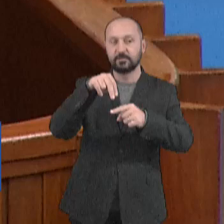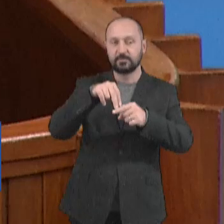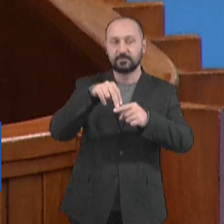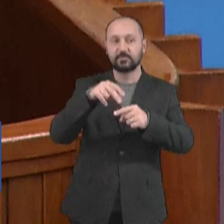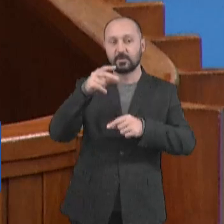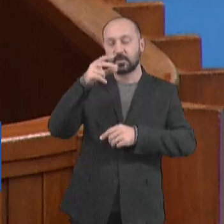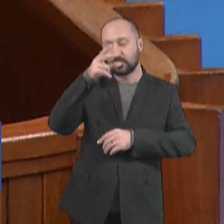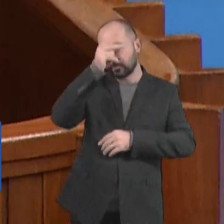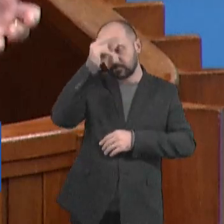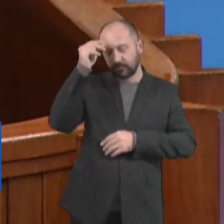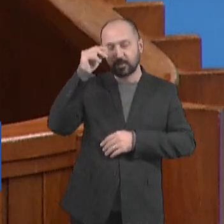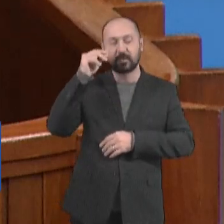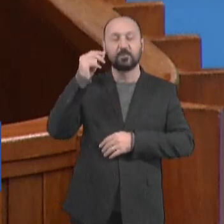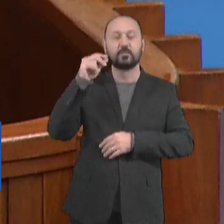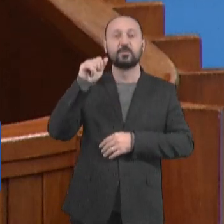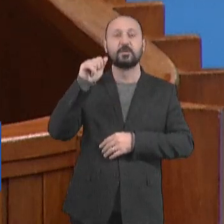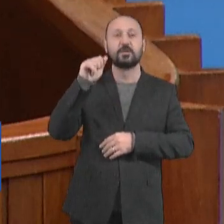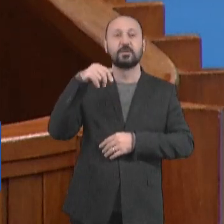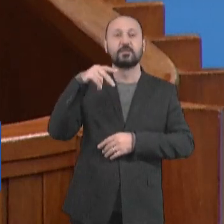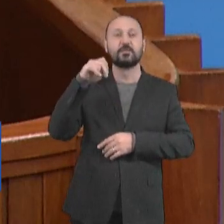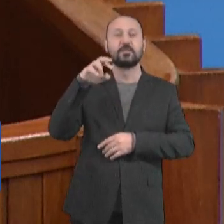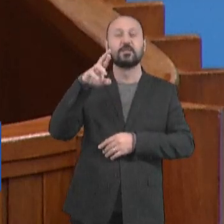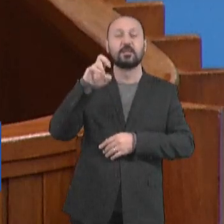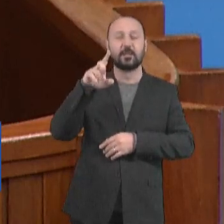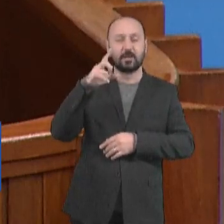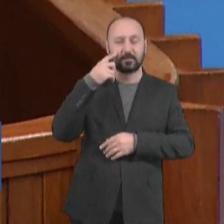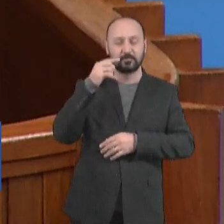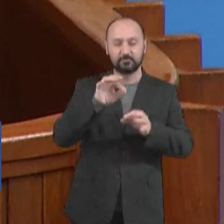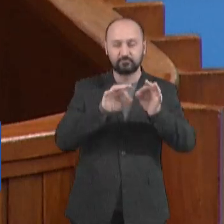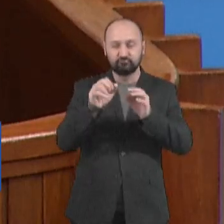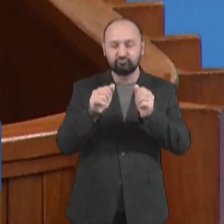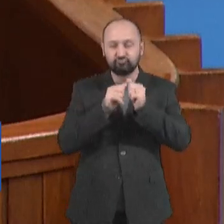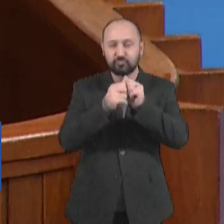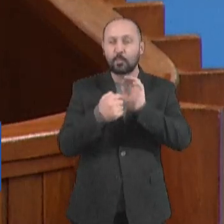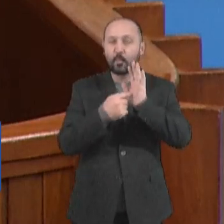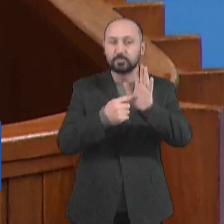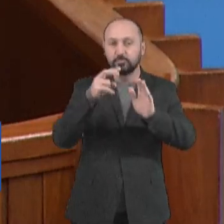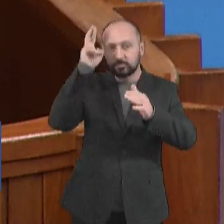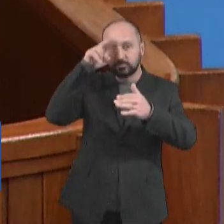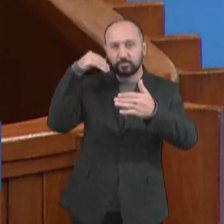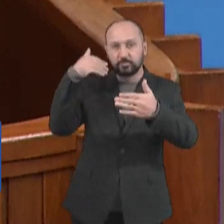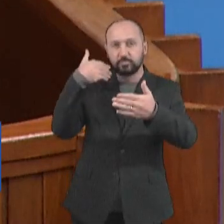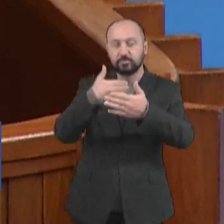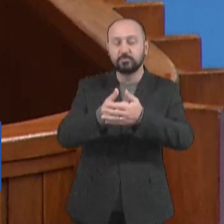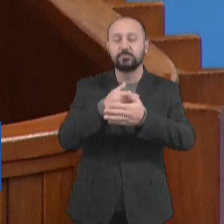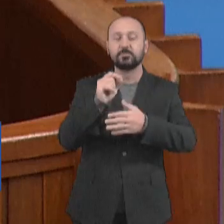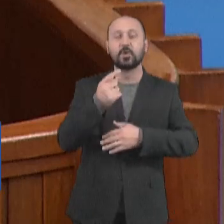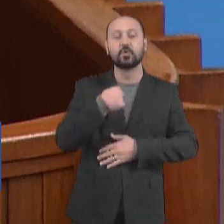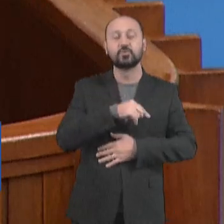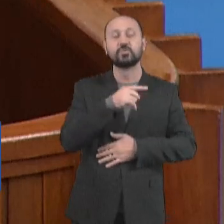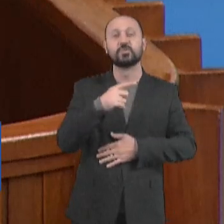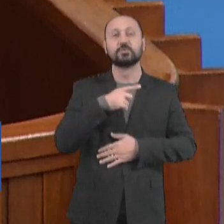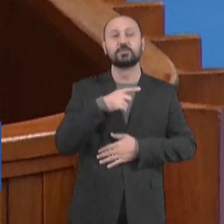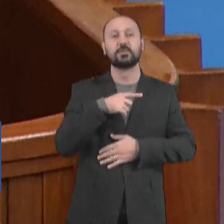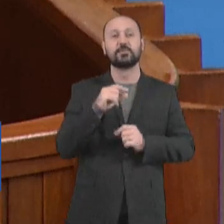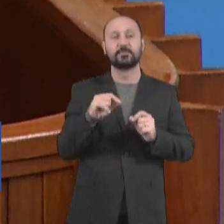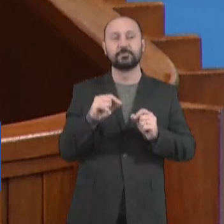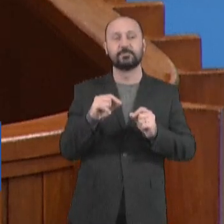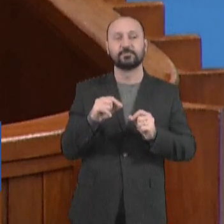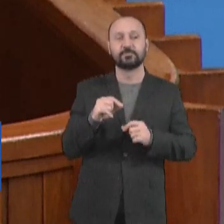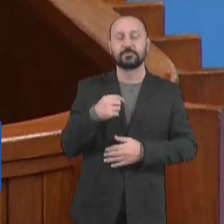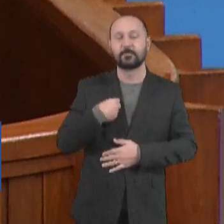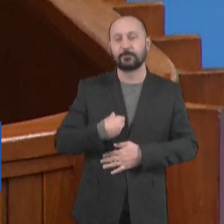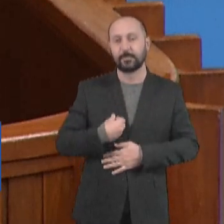André está fazendo agora lá uma recomposição, né, mostrando toda essa história, mostrando que nós temos o